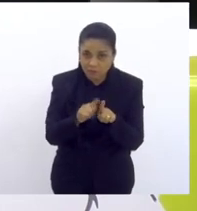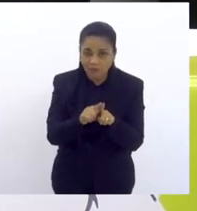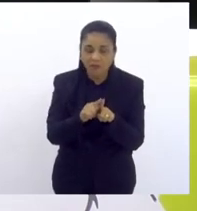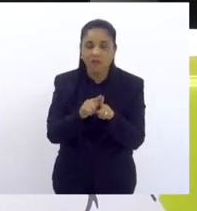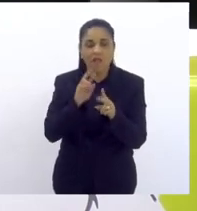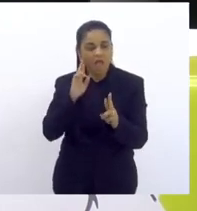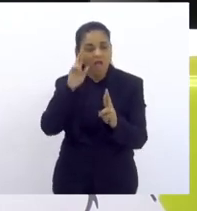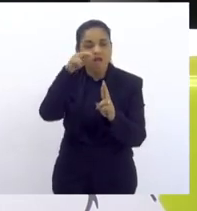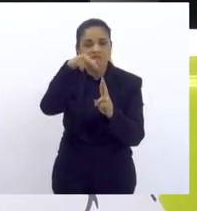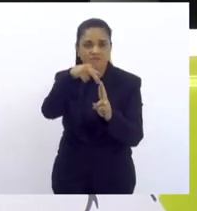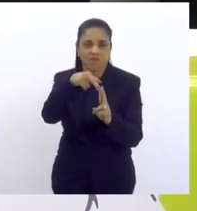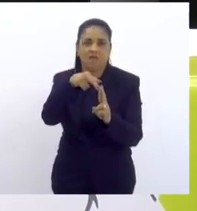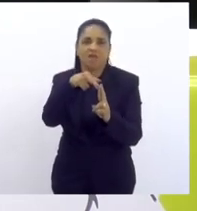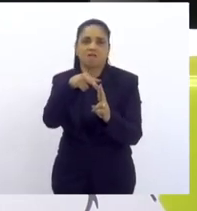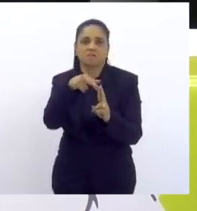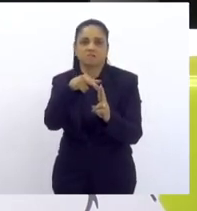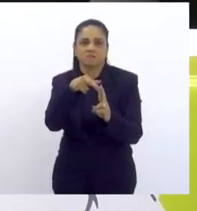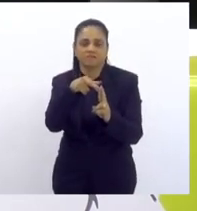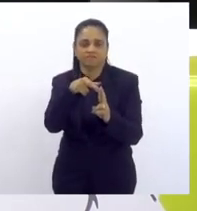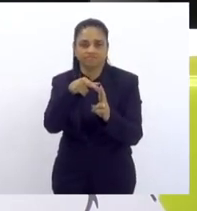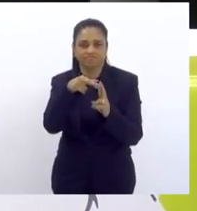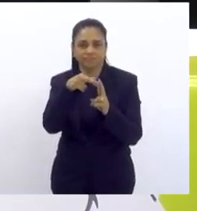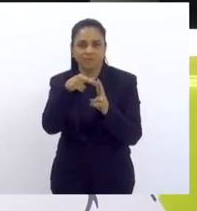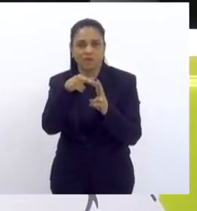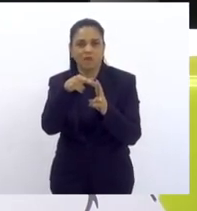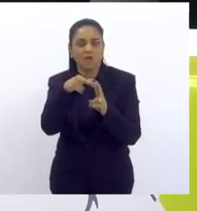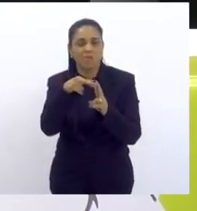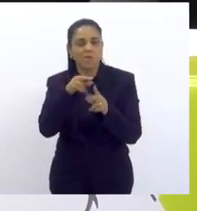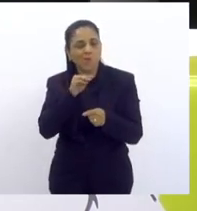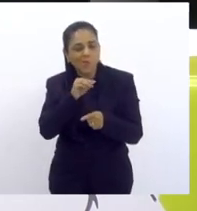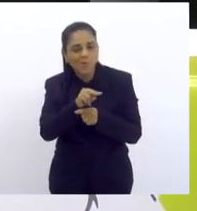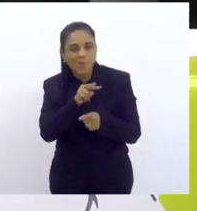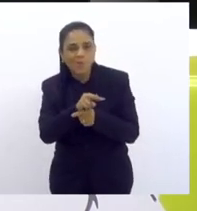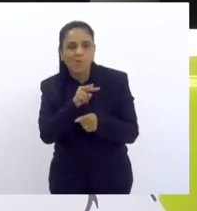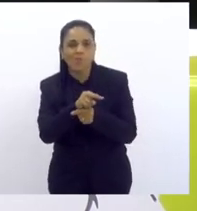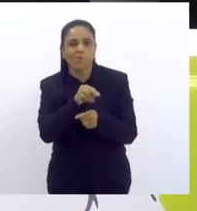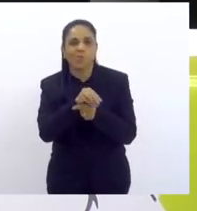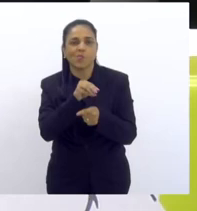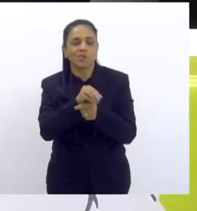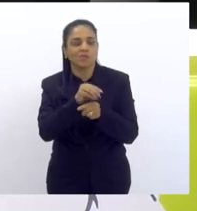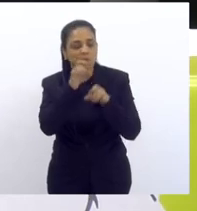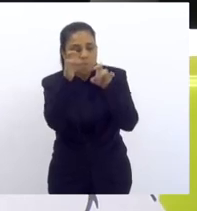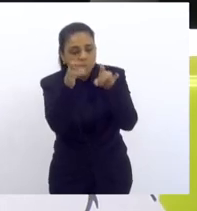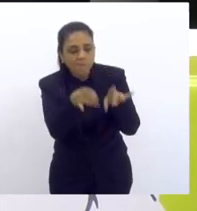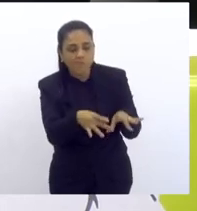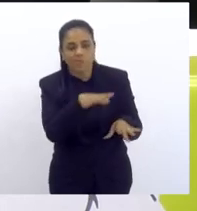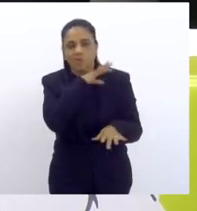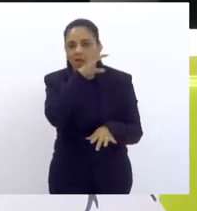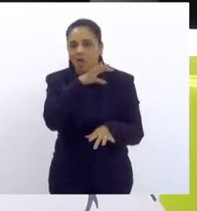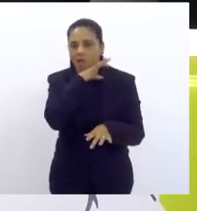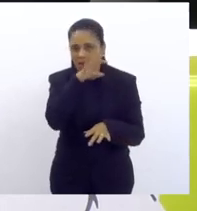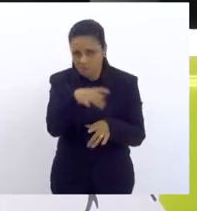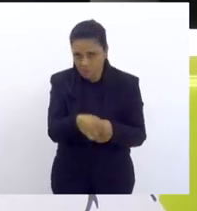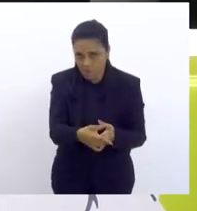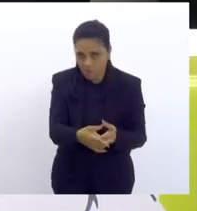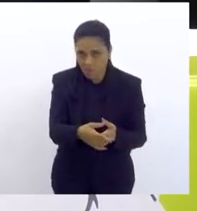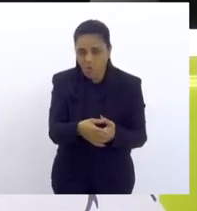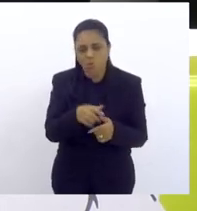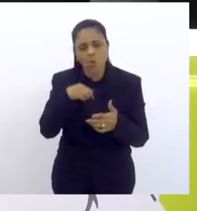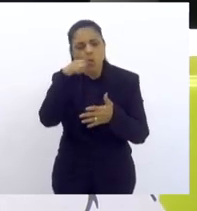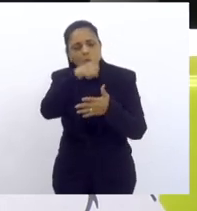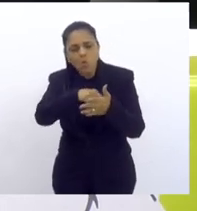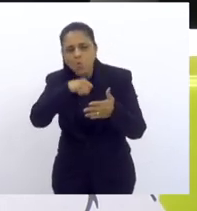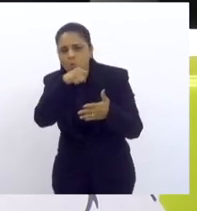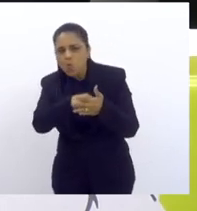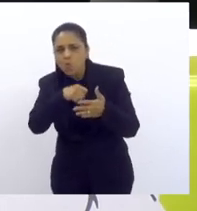ao abandono dos animais domésticos mas sempre travou grandes lutas contra grandes